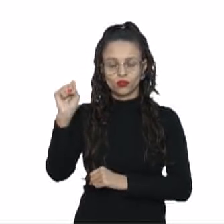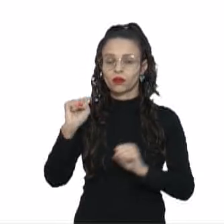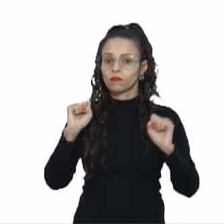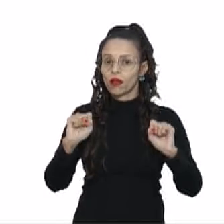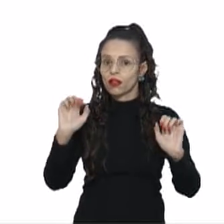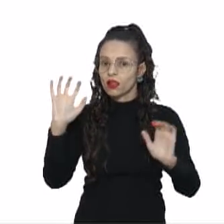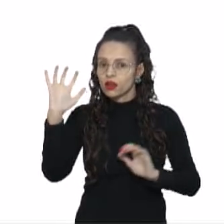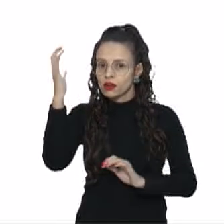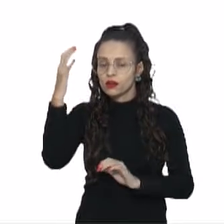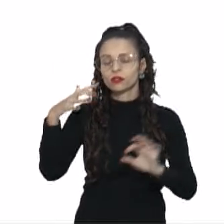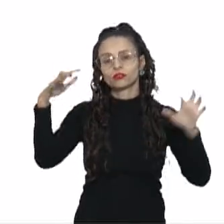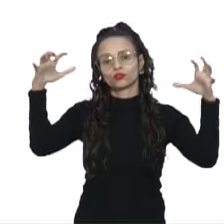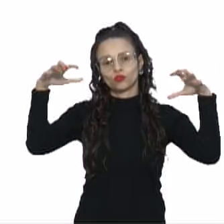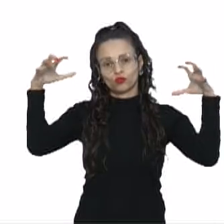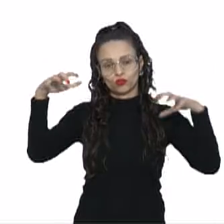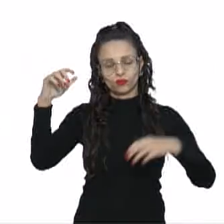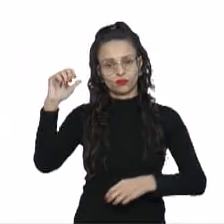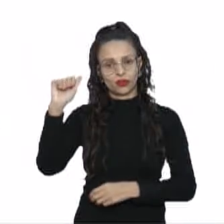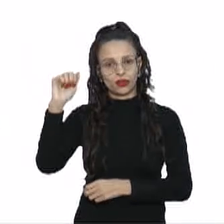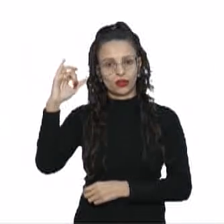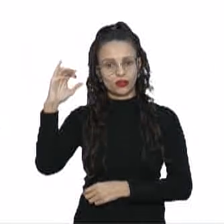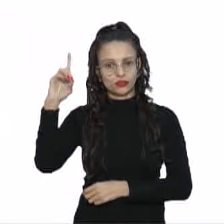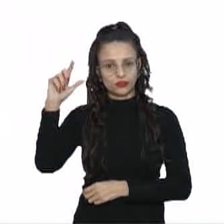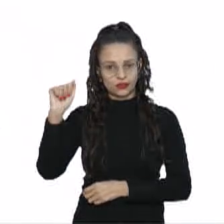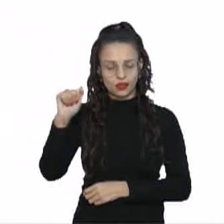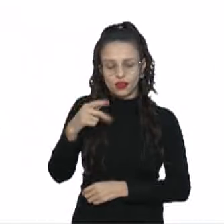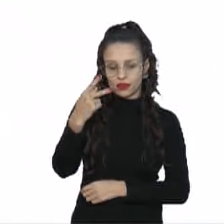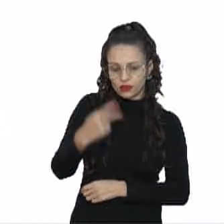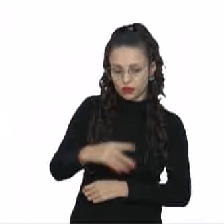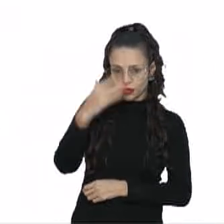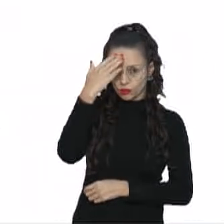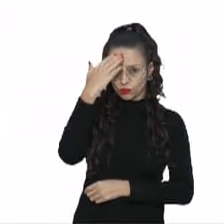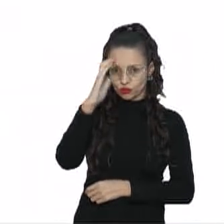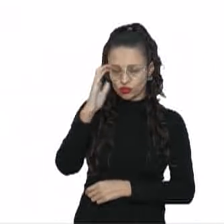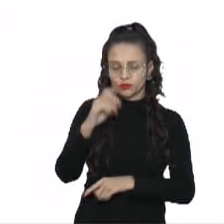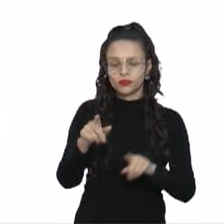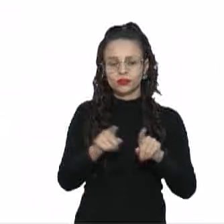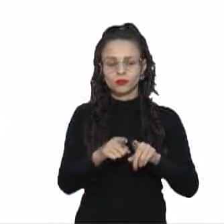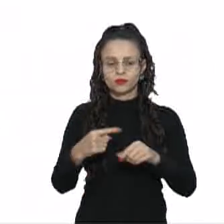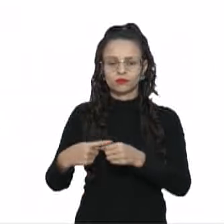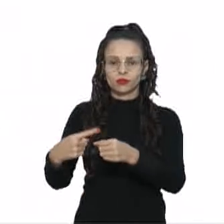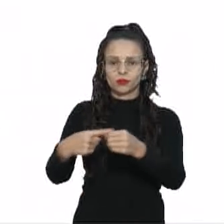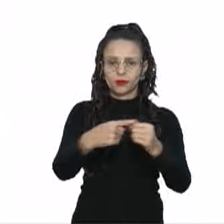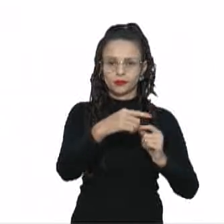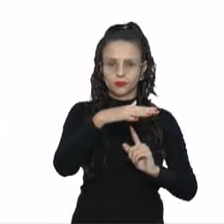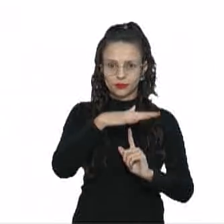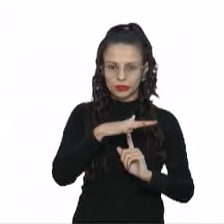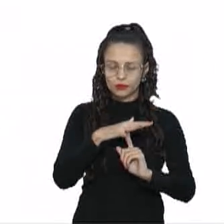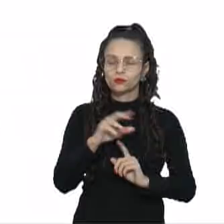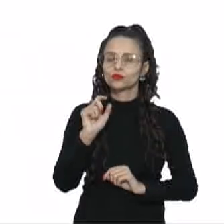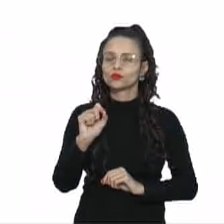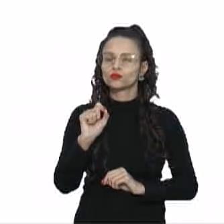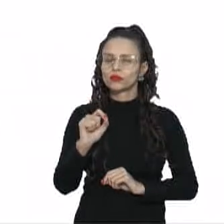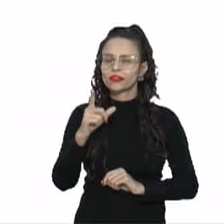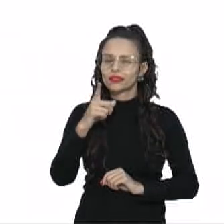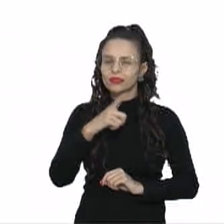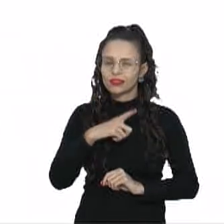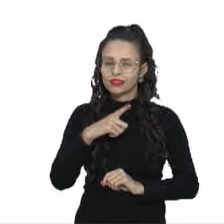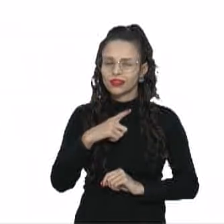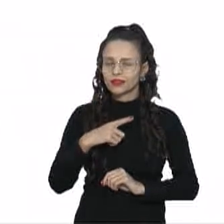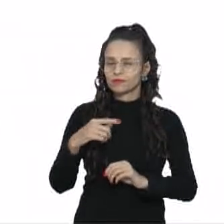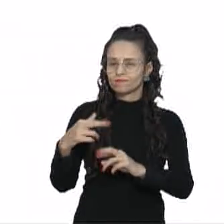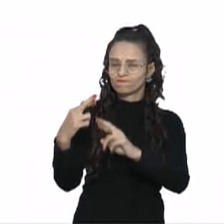dias em Curitiba e outras cidades do Paraná. Entre os principais responsáveis pelo acúmulo de poluentes estão